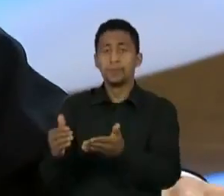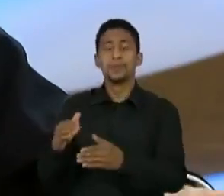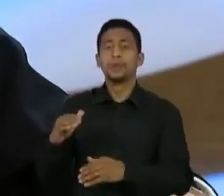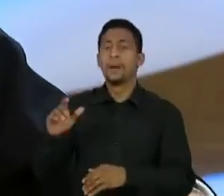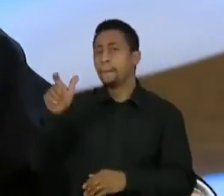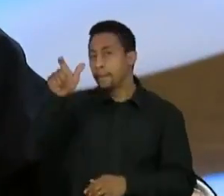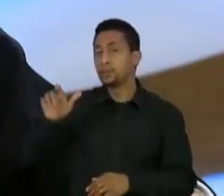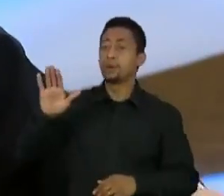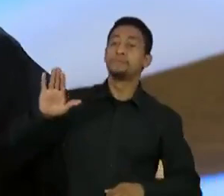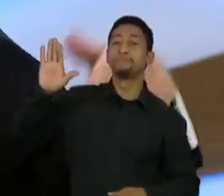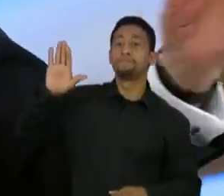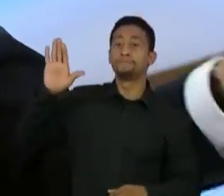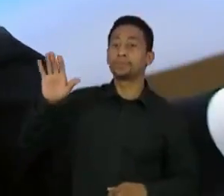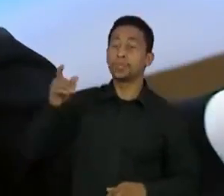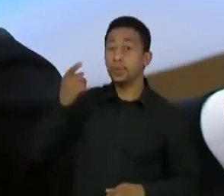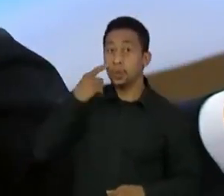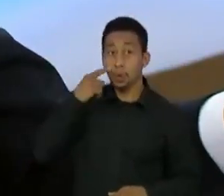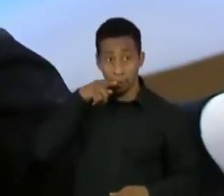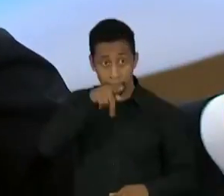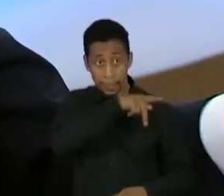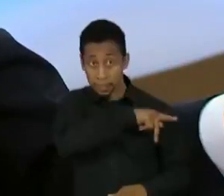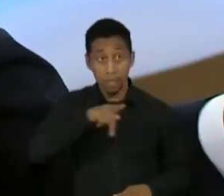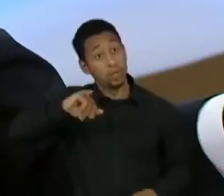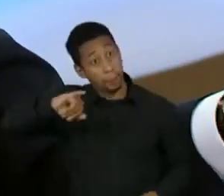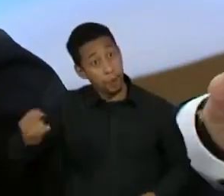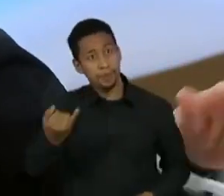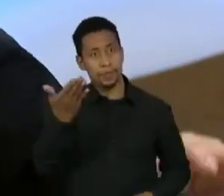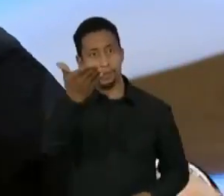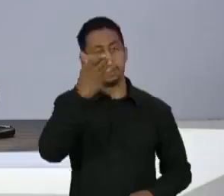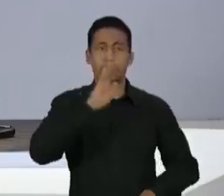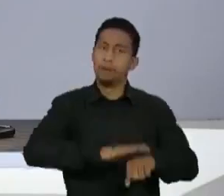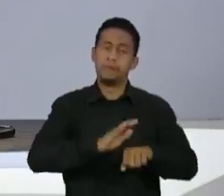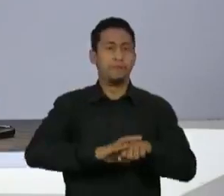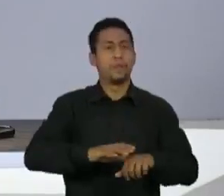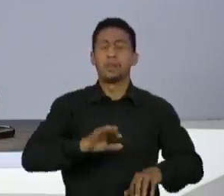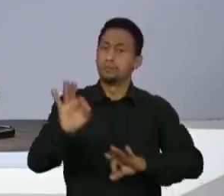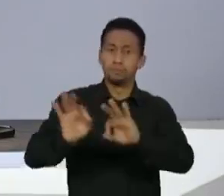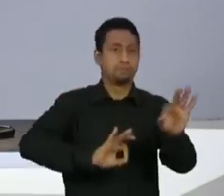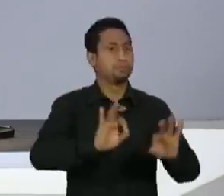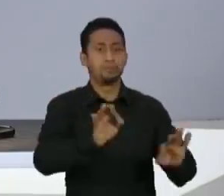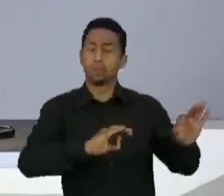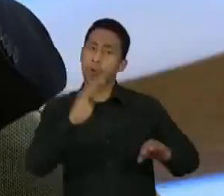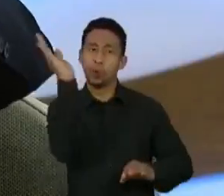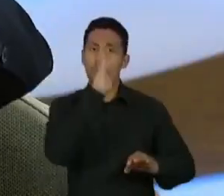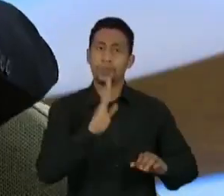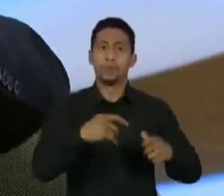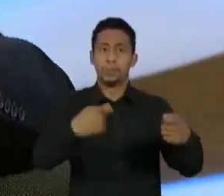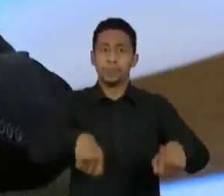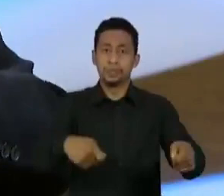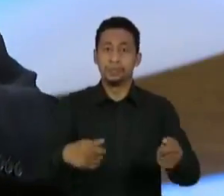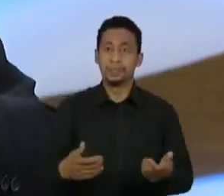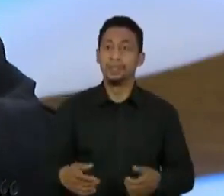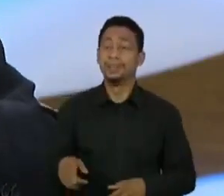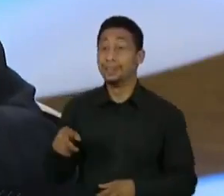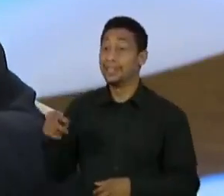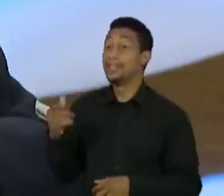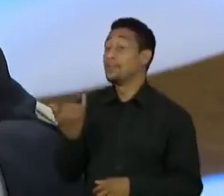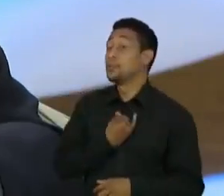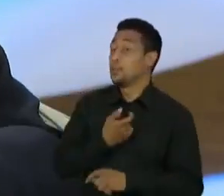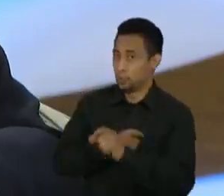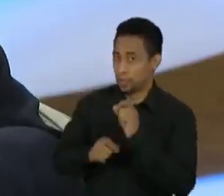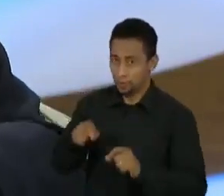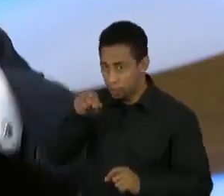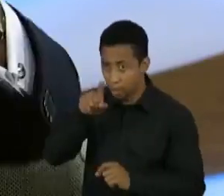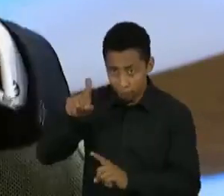aproveite a sua impopularidade e faça o que o Brasil precisa. Não é verdade? O que ele quis dizer foi o seguinte: olha, como o senhor não tem viso, não tem